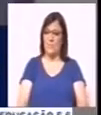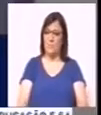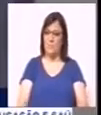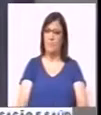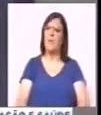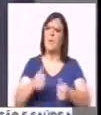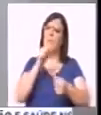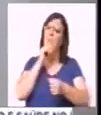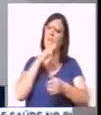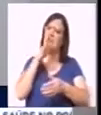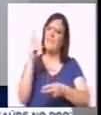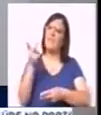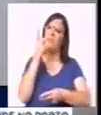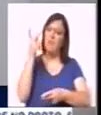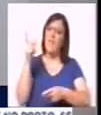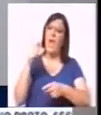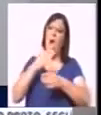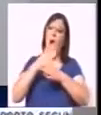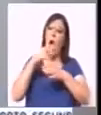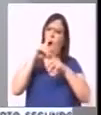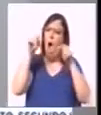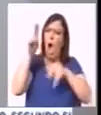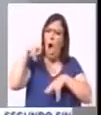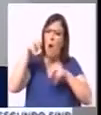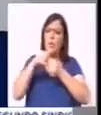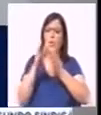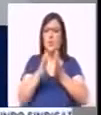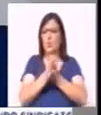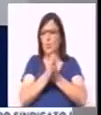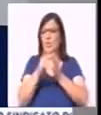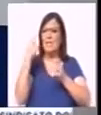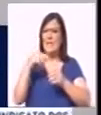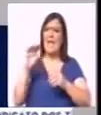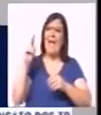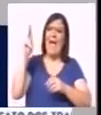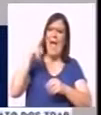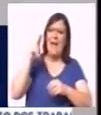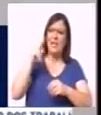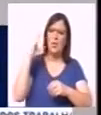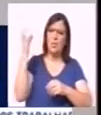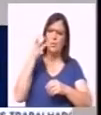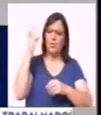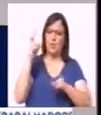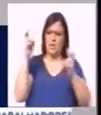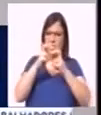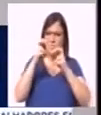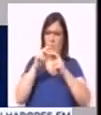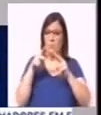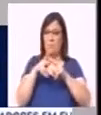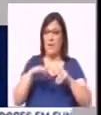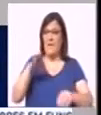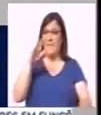Bem se pode dizer que a vida e obra de Amadeu Sousa Cardoso ressurgiu no Fórum de Arte e Cultura de Espinho. Apesar de uma carreira interrompida aos 30